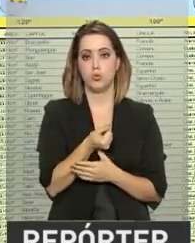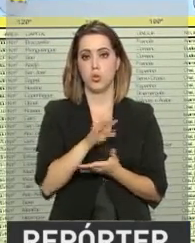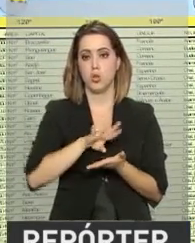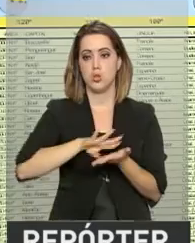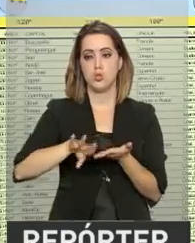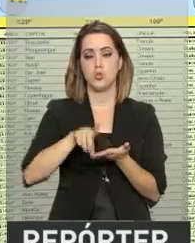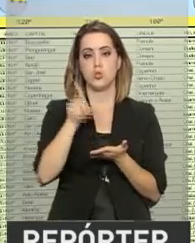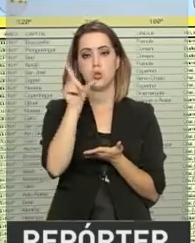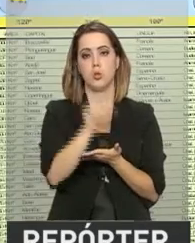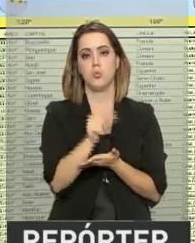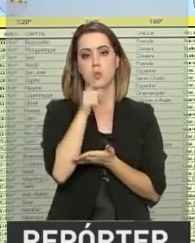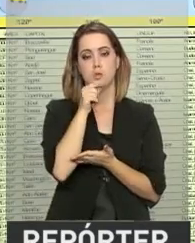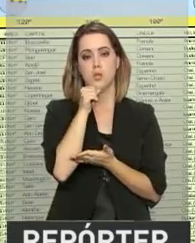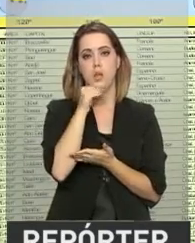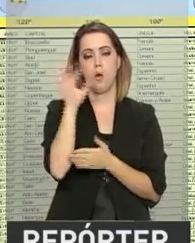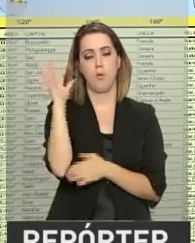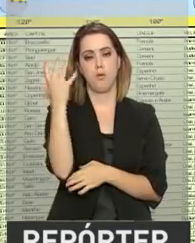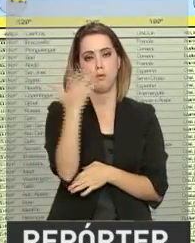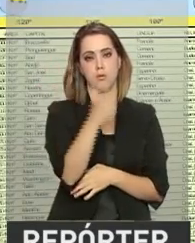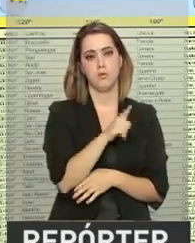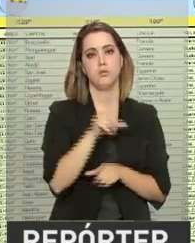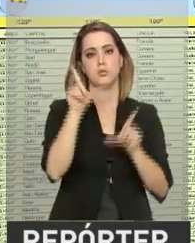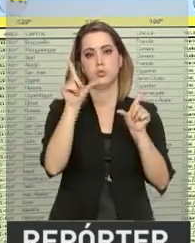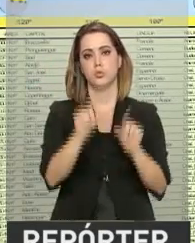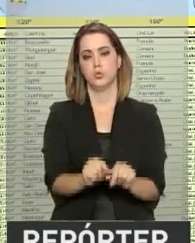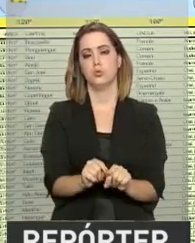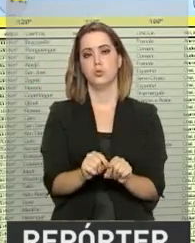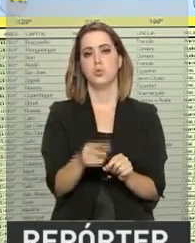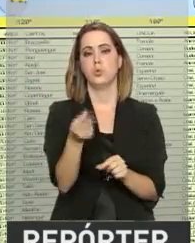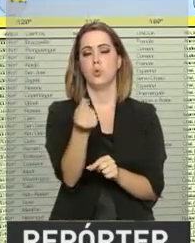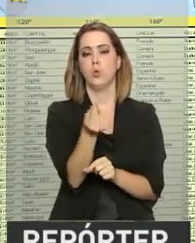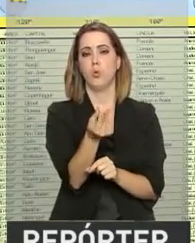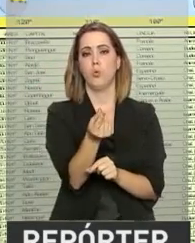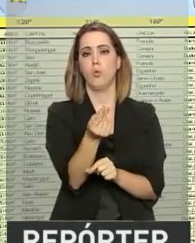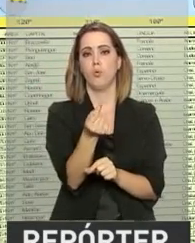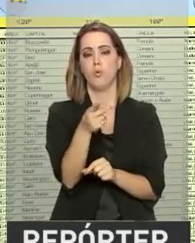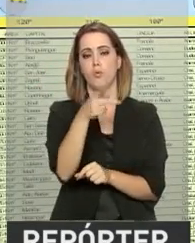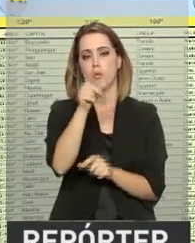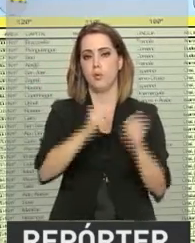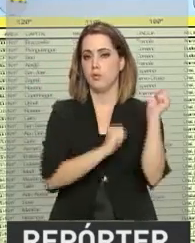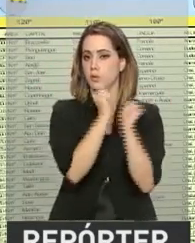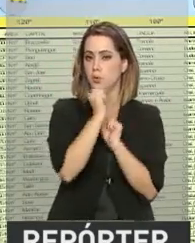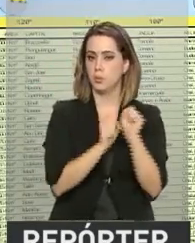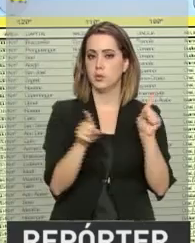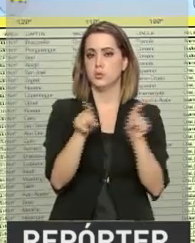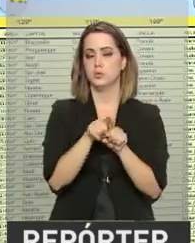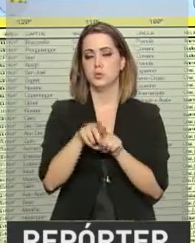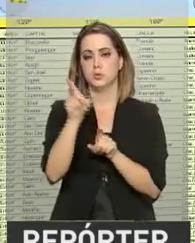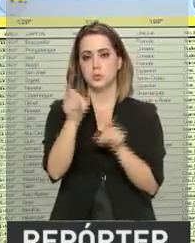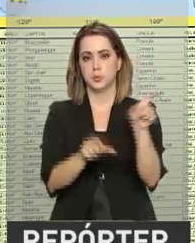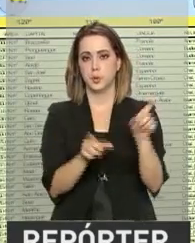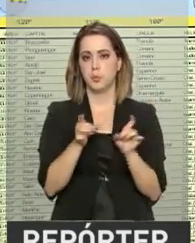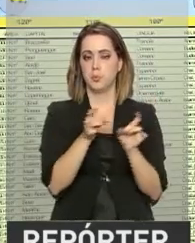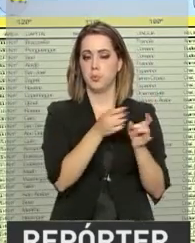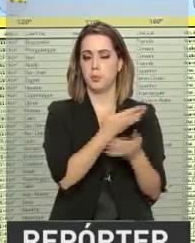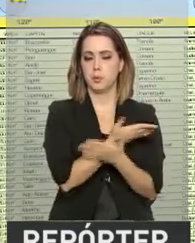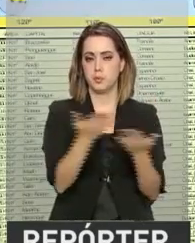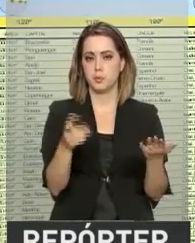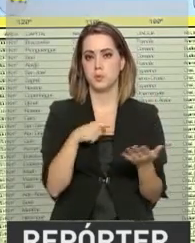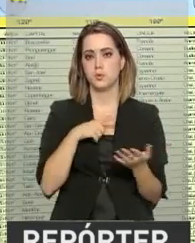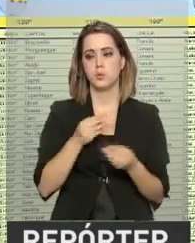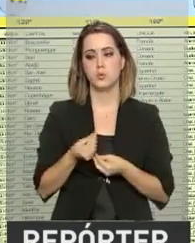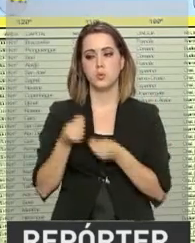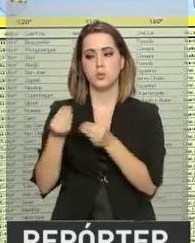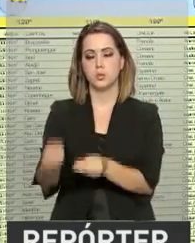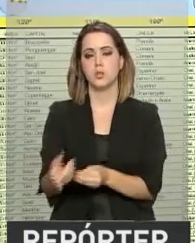custo para as indústrias reduzindo o custo para os consumidores e sobretudo deixando mais água em abundância para